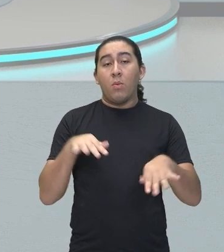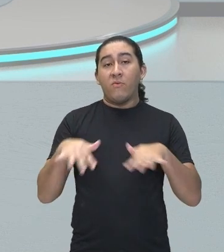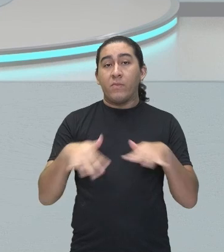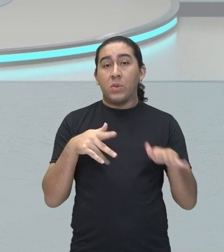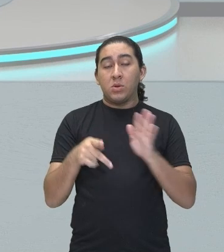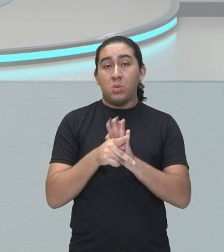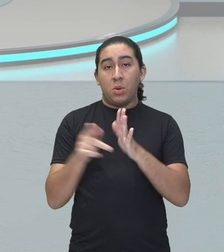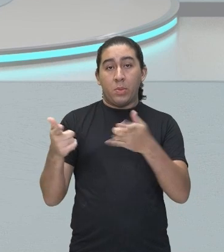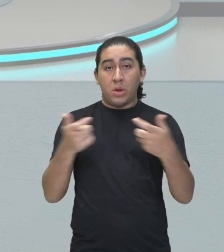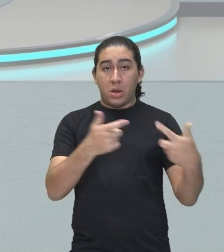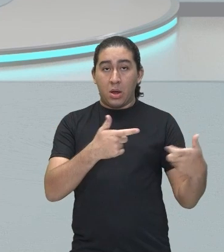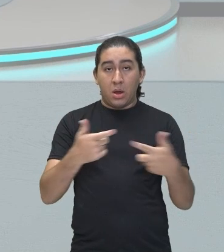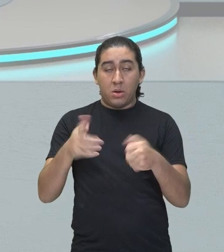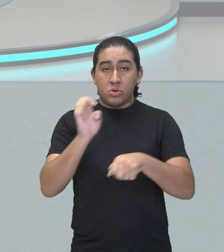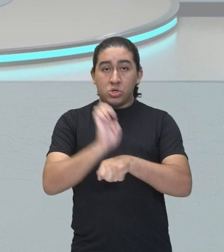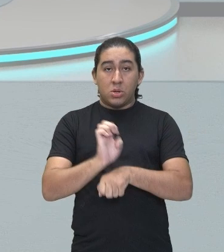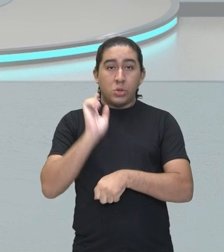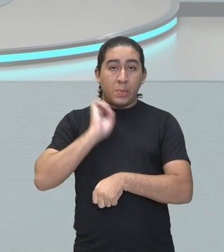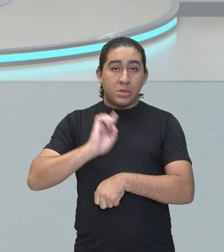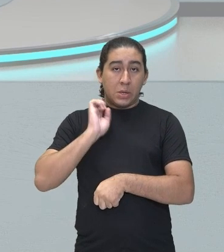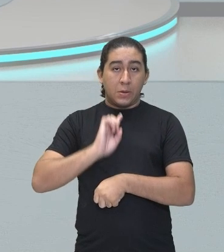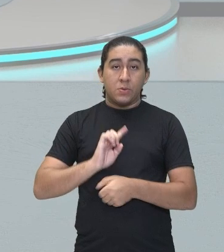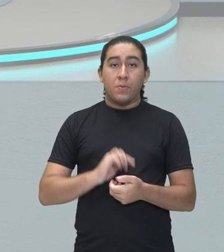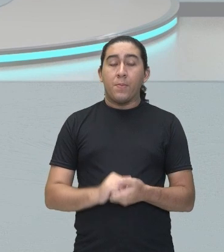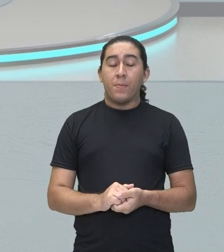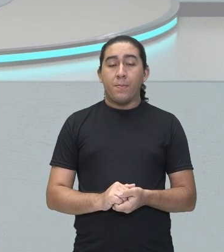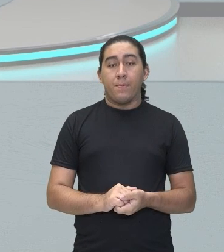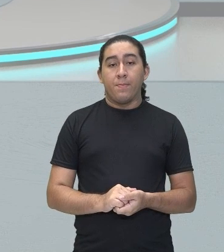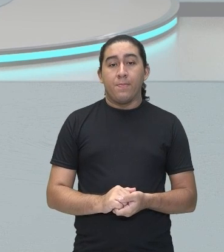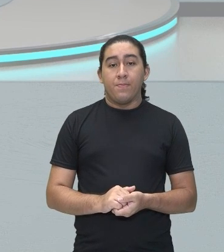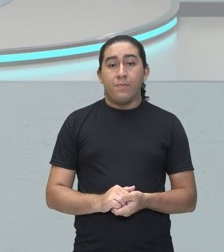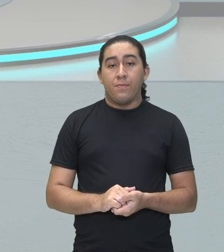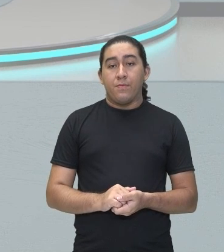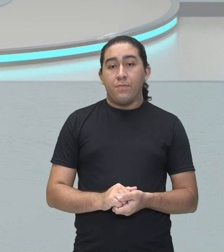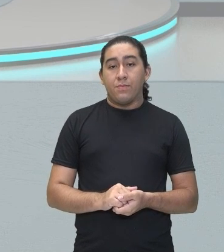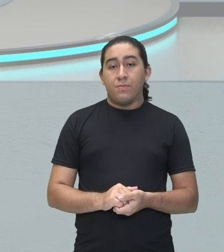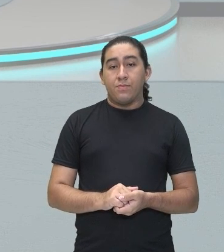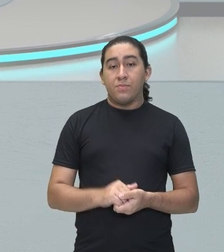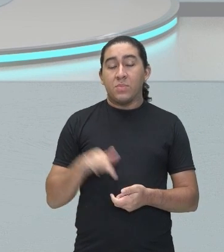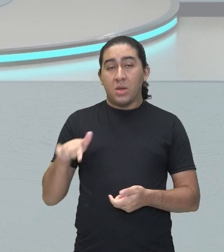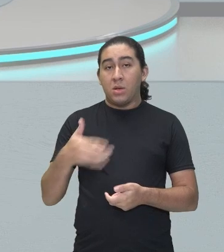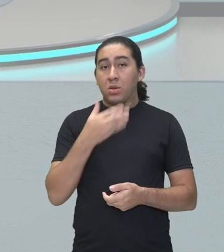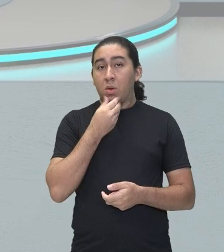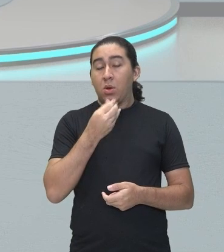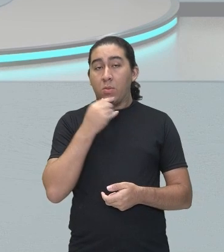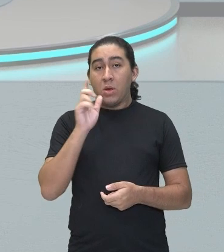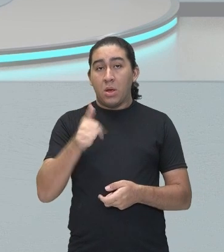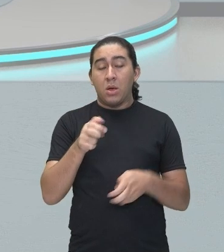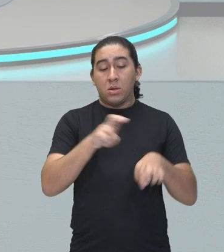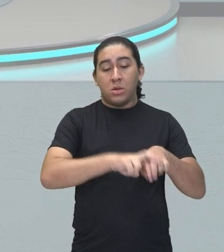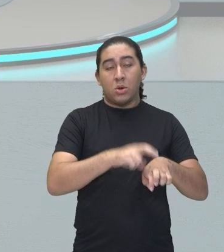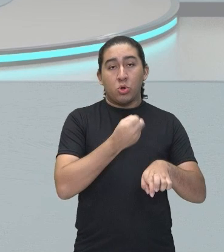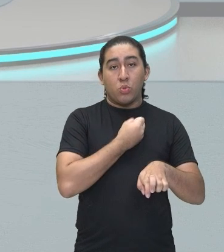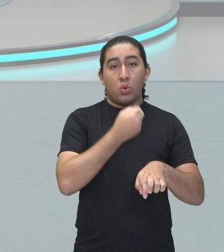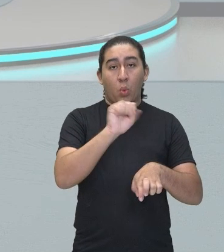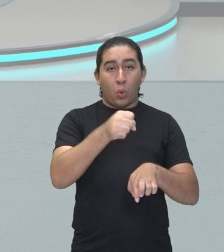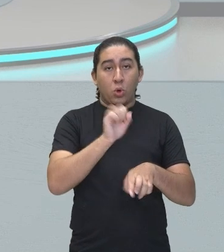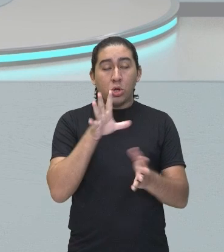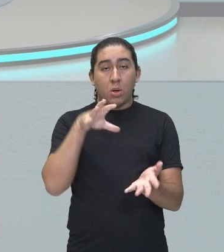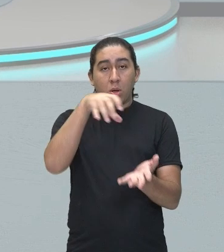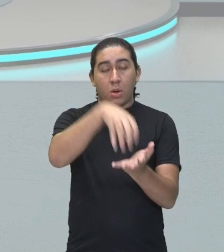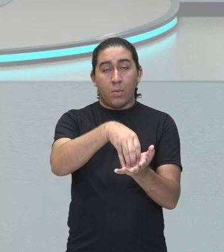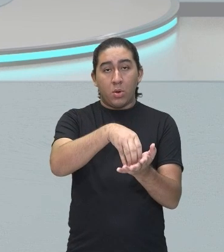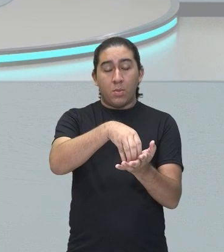da Inconfidência Mineira também. Cláudio Manuel da Costa é patrono da cadeira número 8 da Academia Brasileira